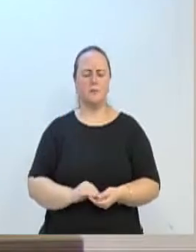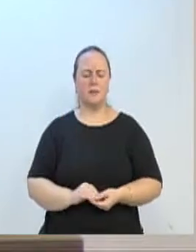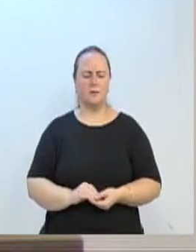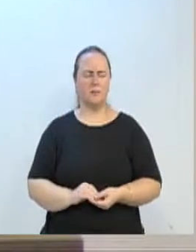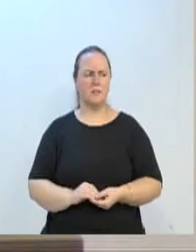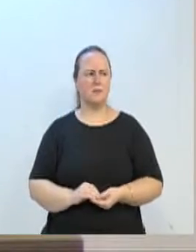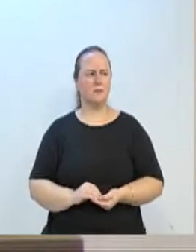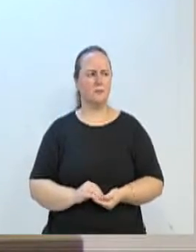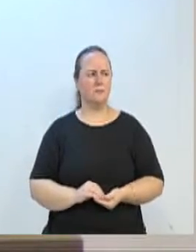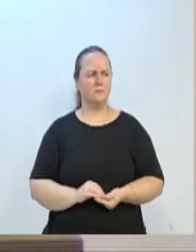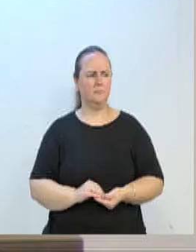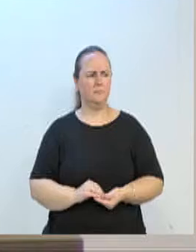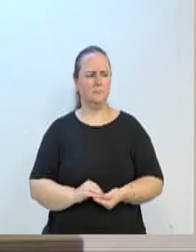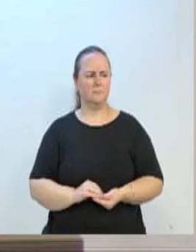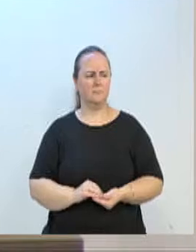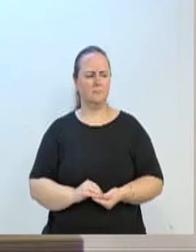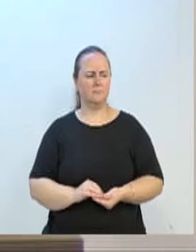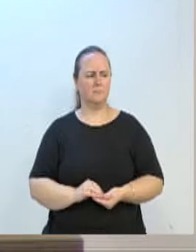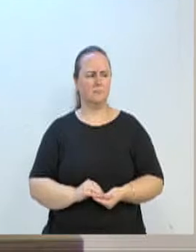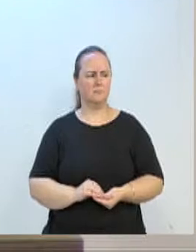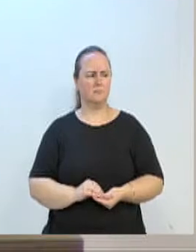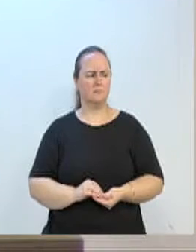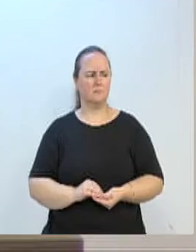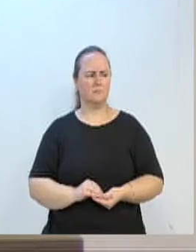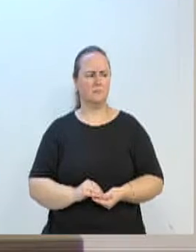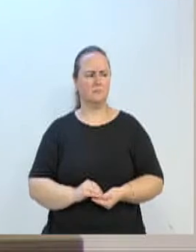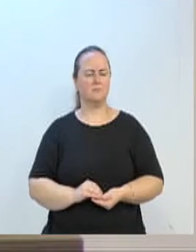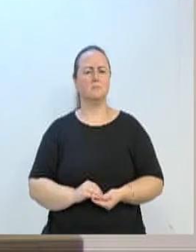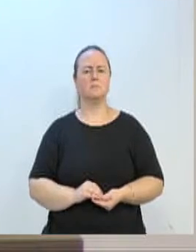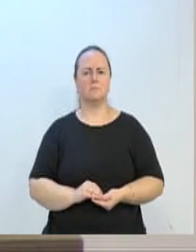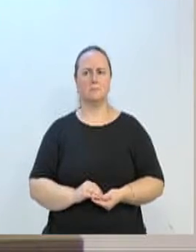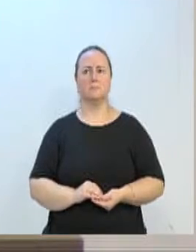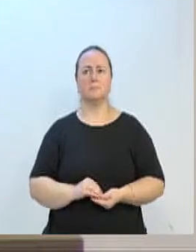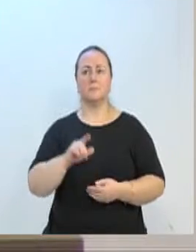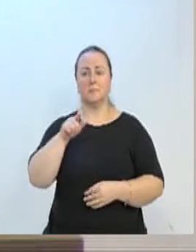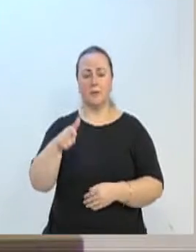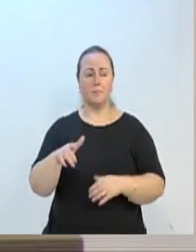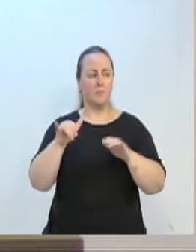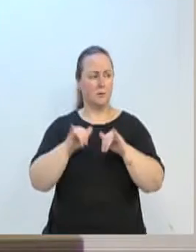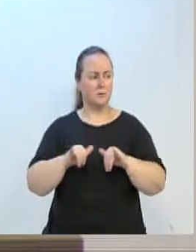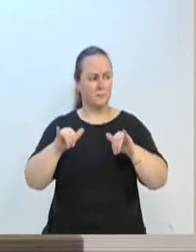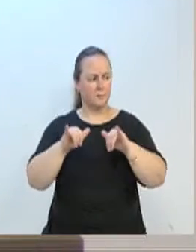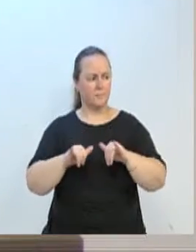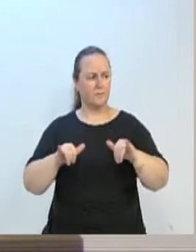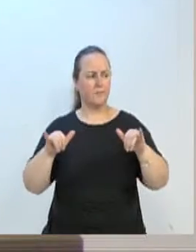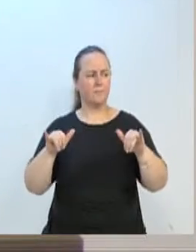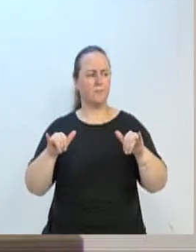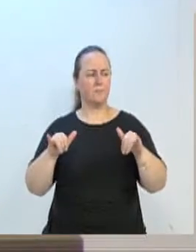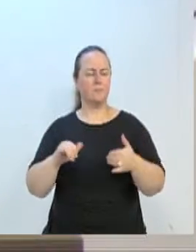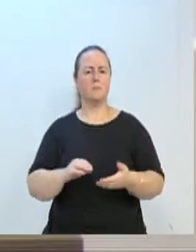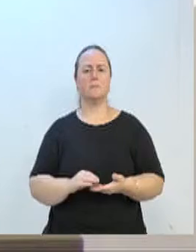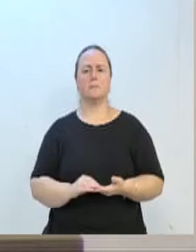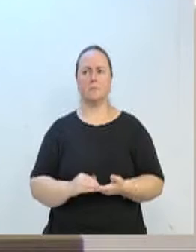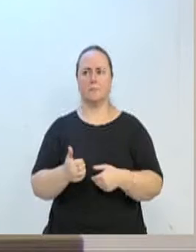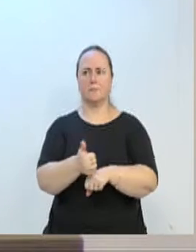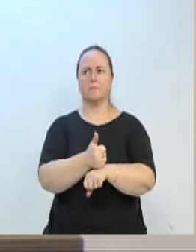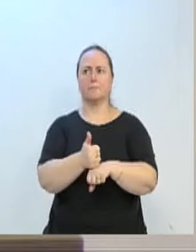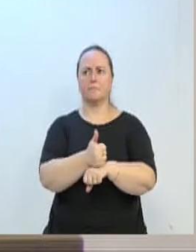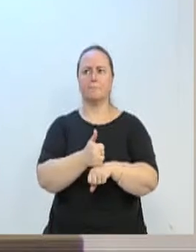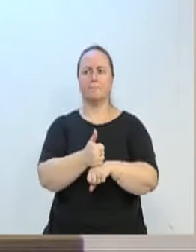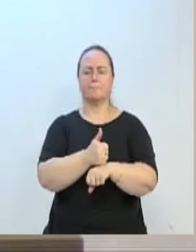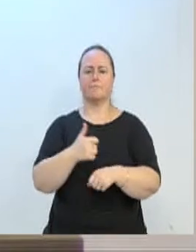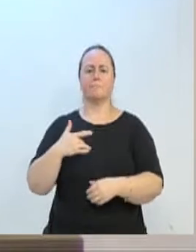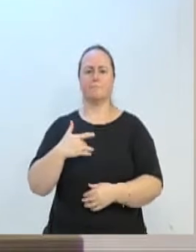Maurício. Enfim, eu quero em tempo ainda falar sobre essa campanha importante dos profissionais da saúde. Ontem,